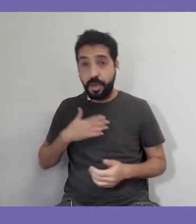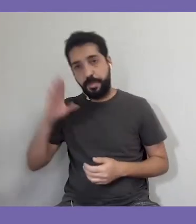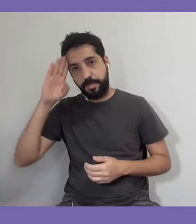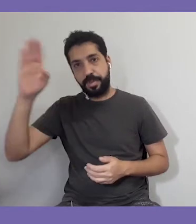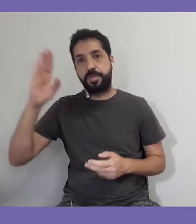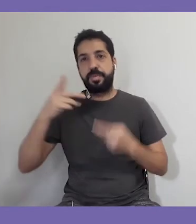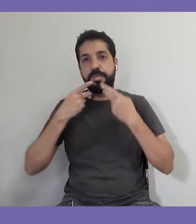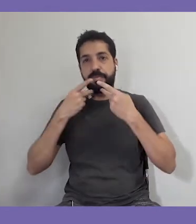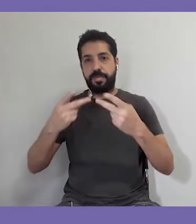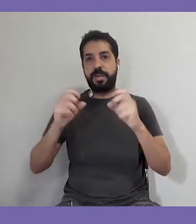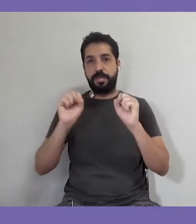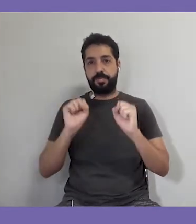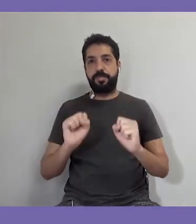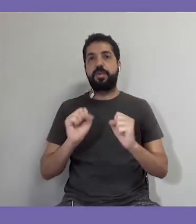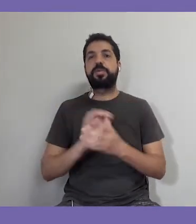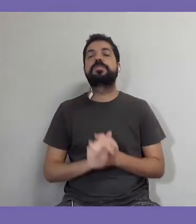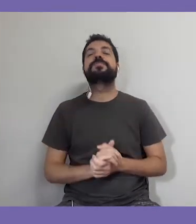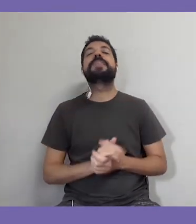dentro da sociedade em si, né?